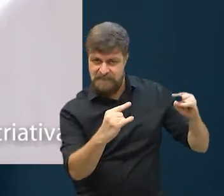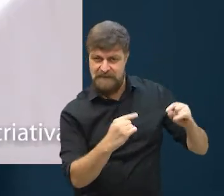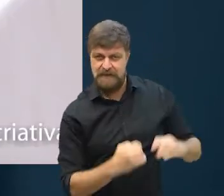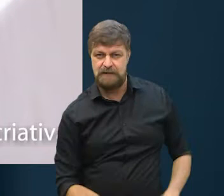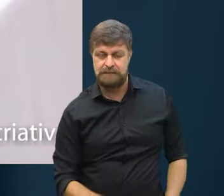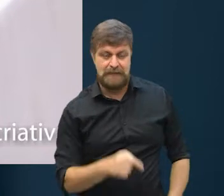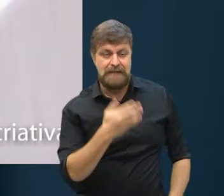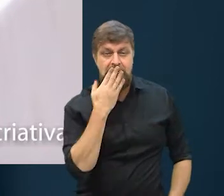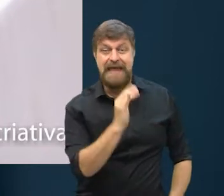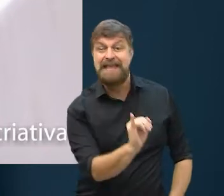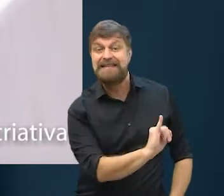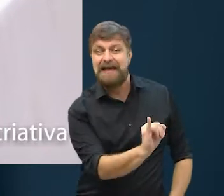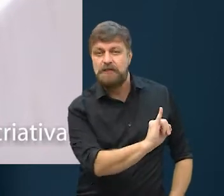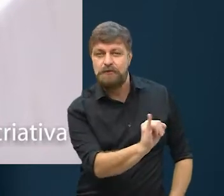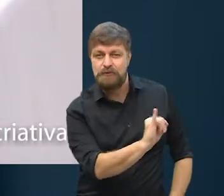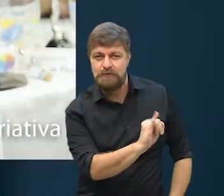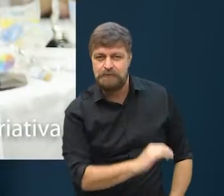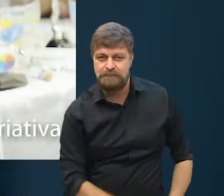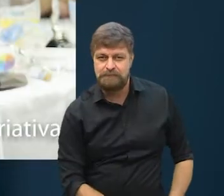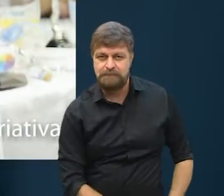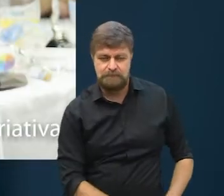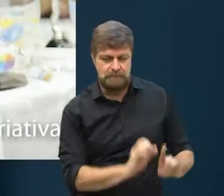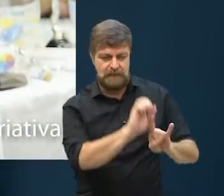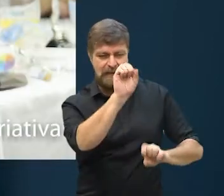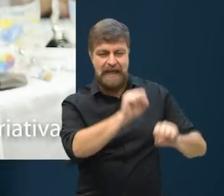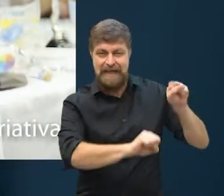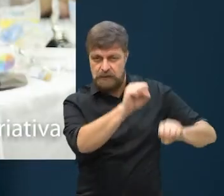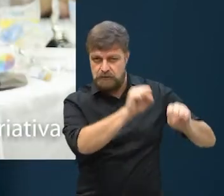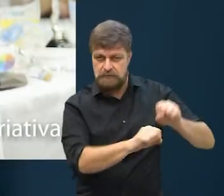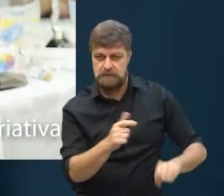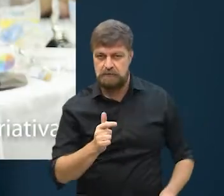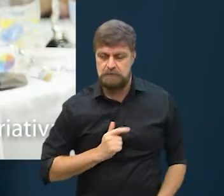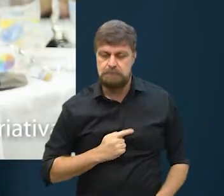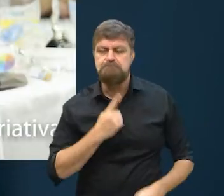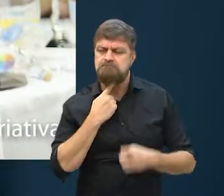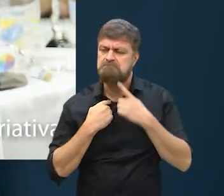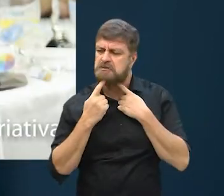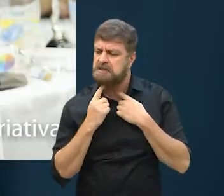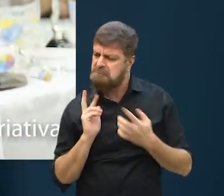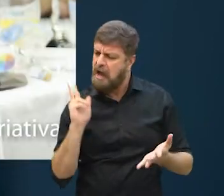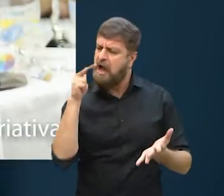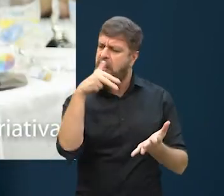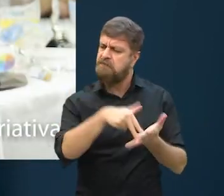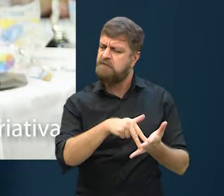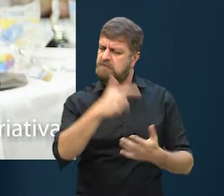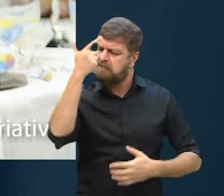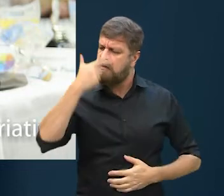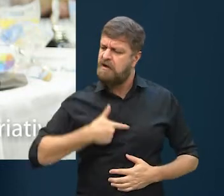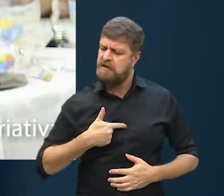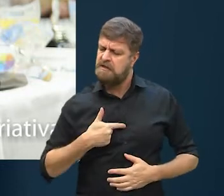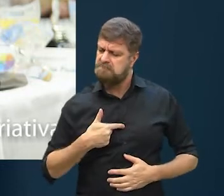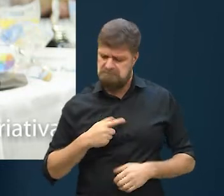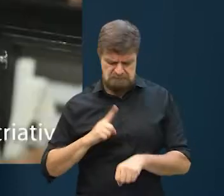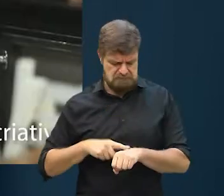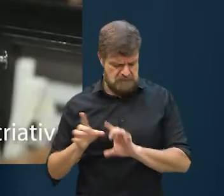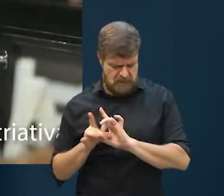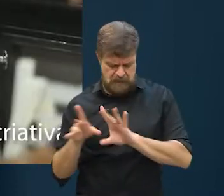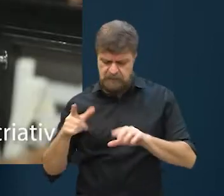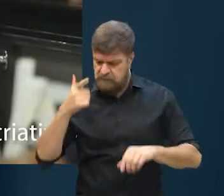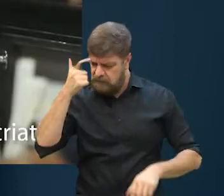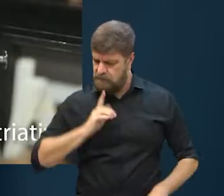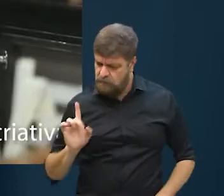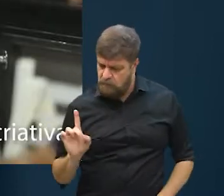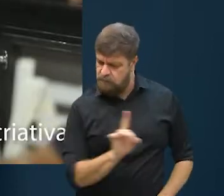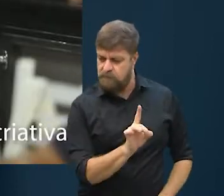da indústria em Indaiatuba, e eu achei que quis ir, né? Tava meio de bobeira, falei, vou lá. E o